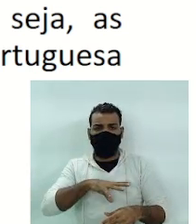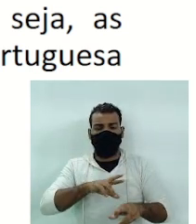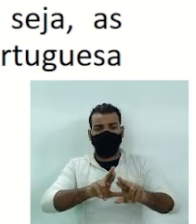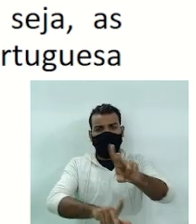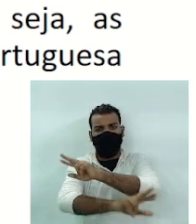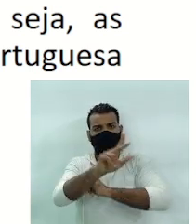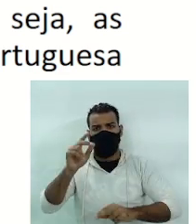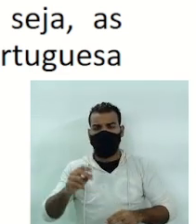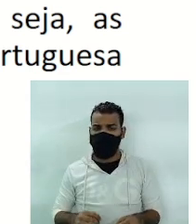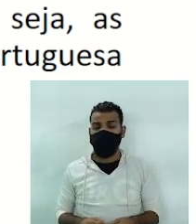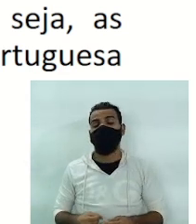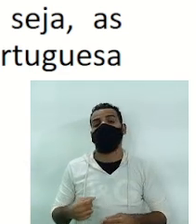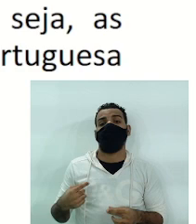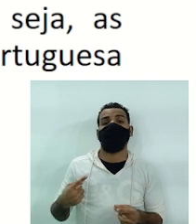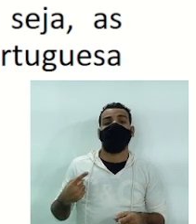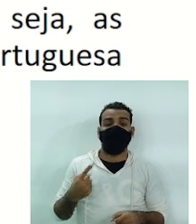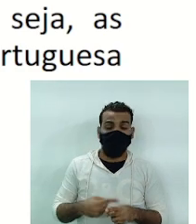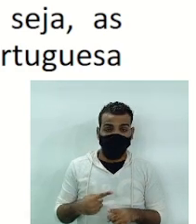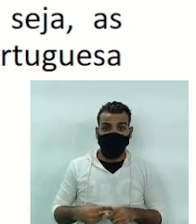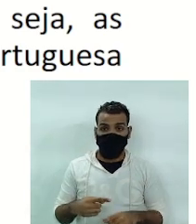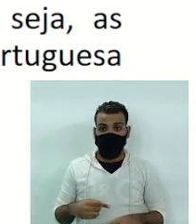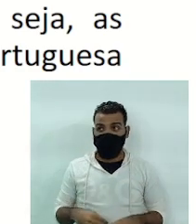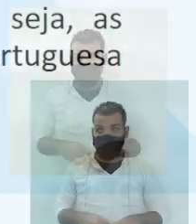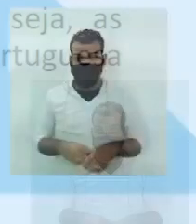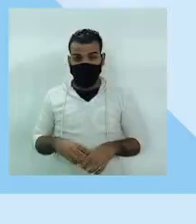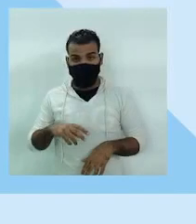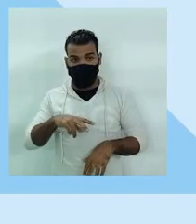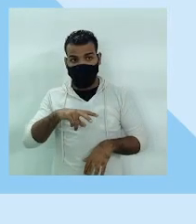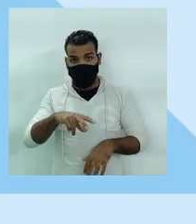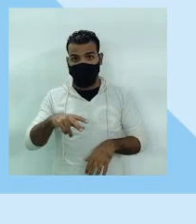os portugueses eles resolveram